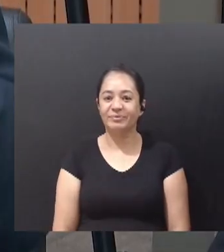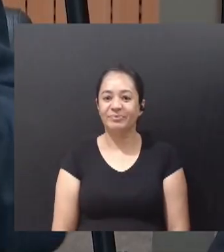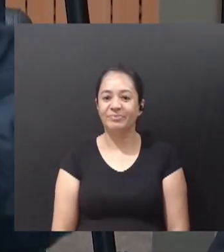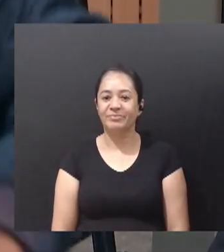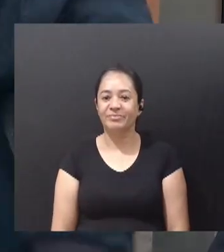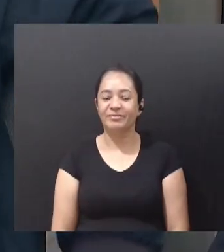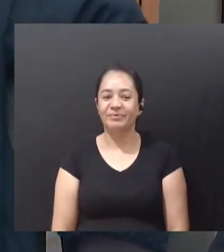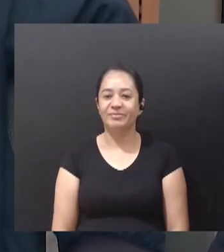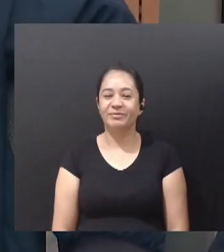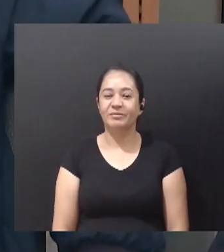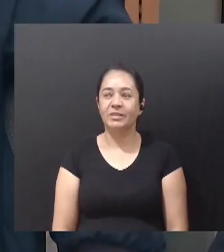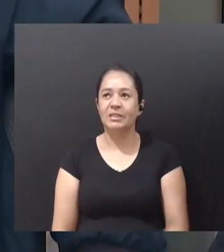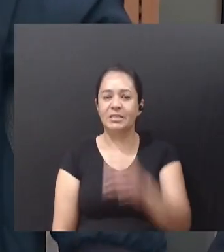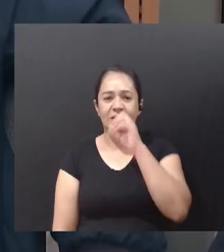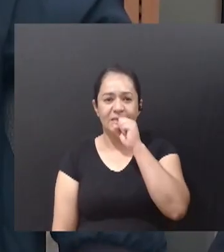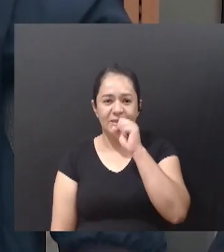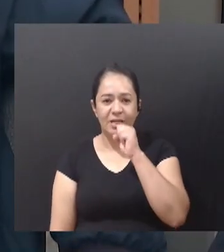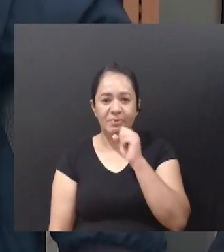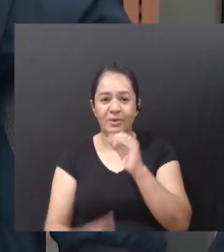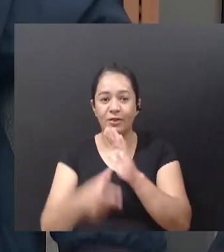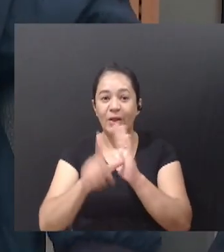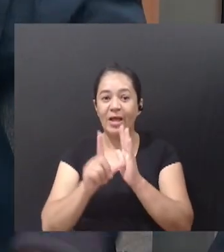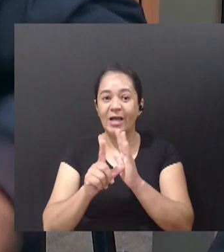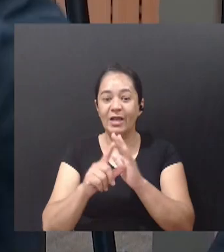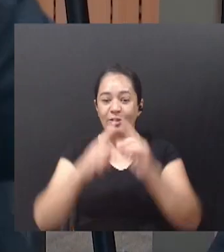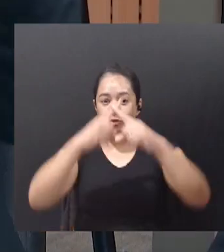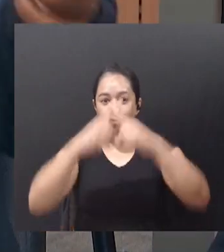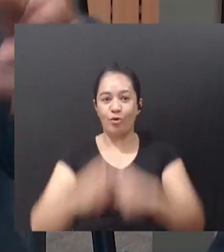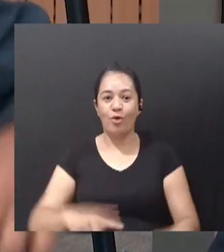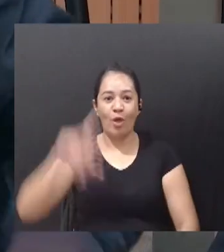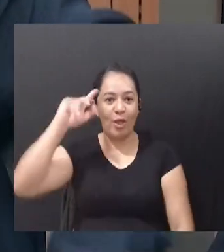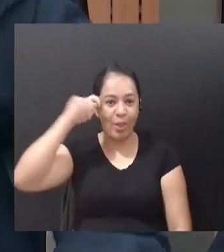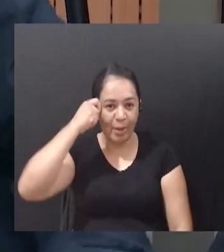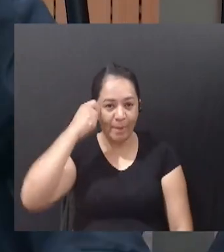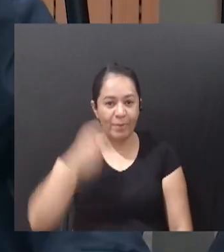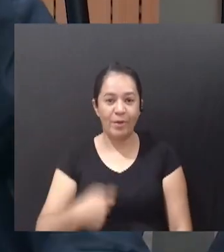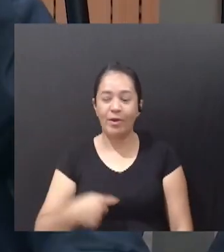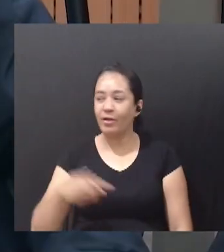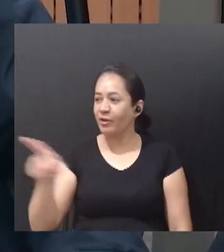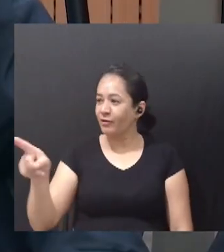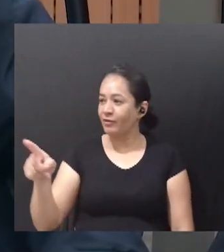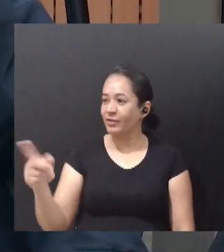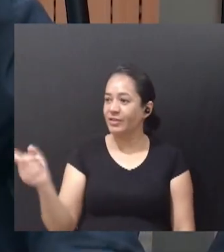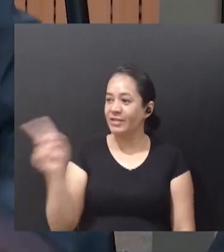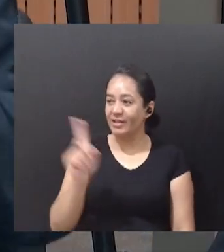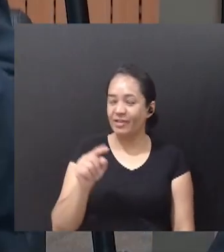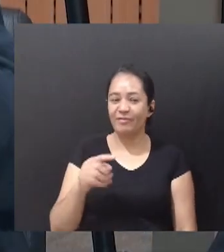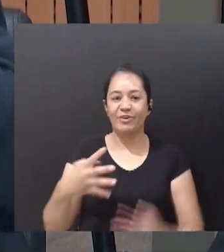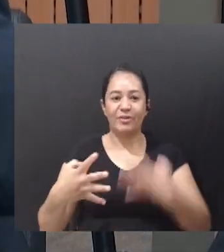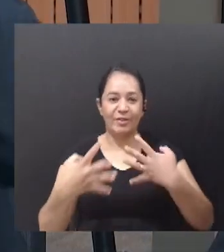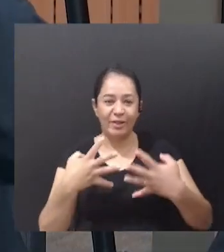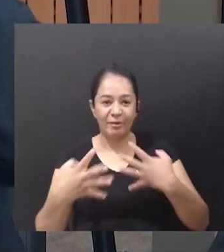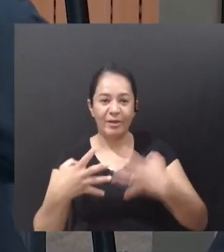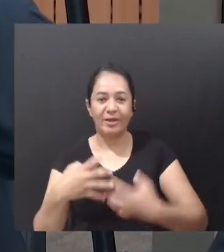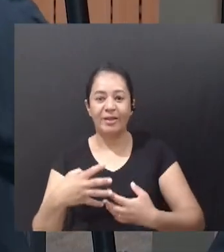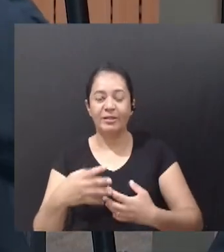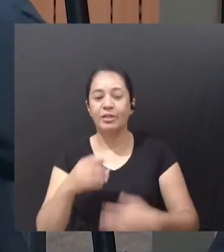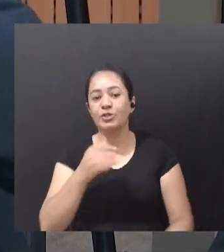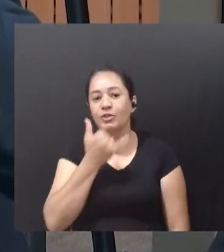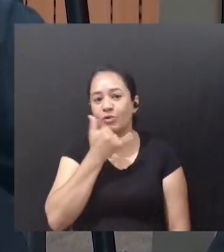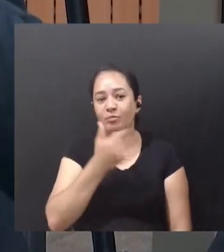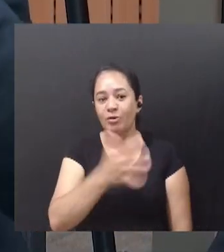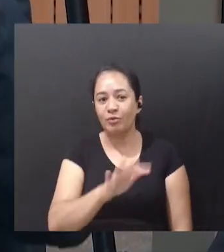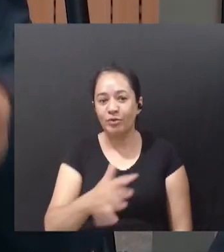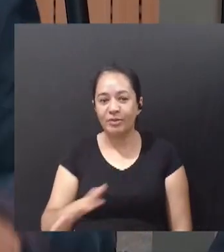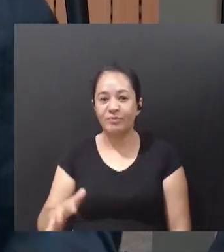sábado, antes do jogo da Ponte, antes de eu ir para o jogo, falando que você ia vir no Taquaral e tal. Né? Esse vídeo já bateu 46